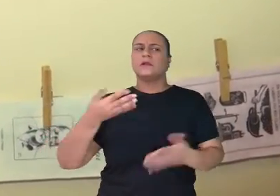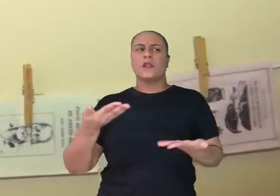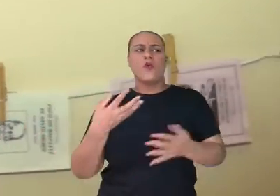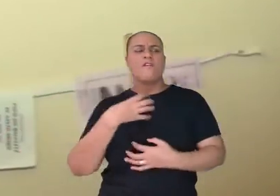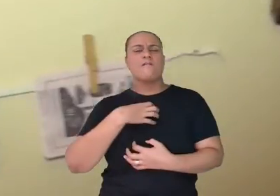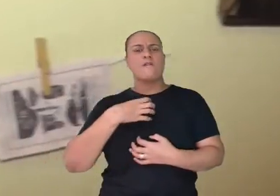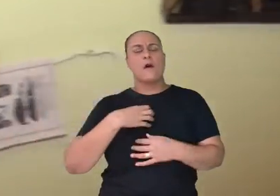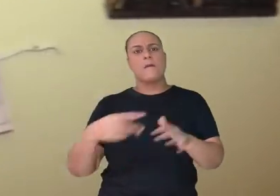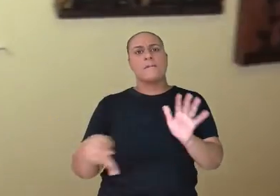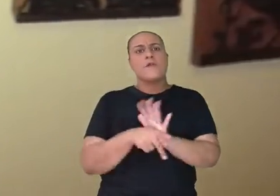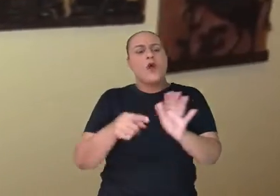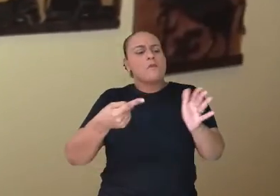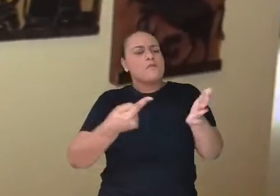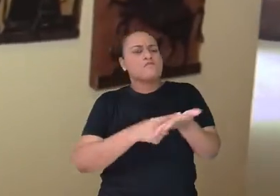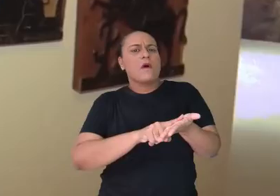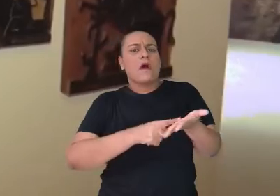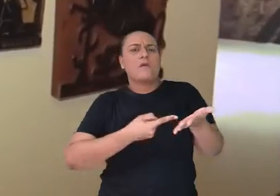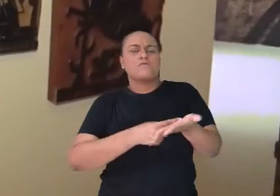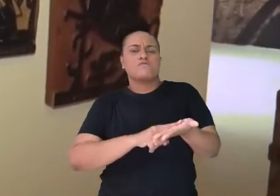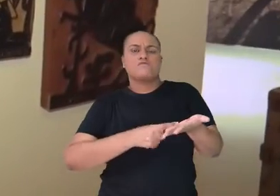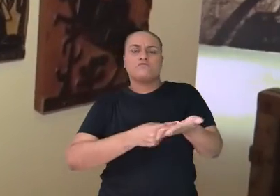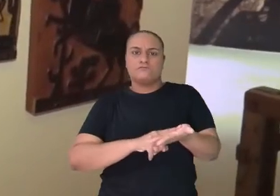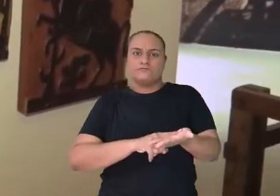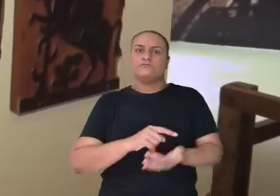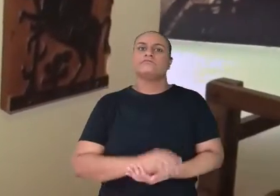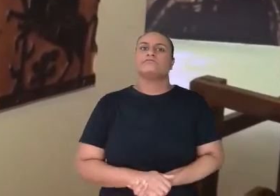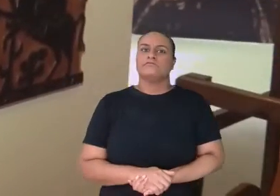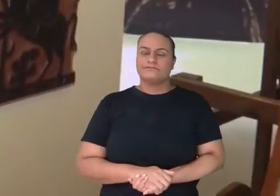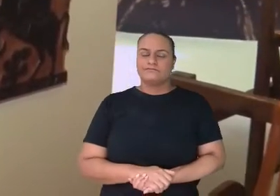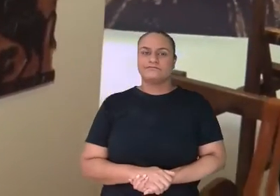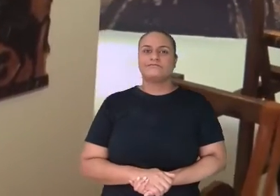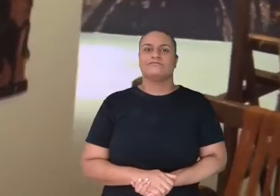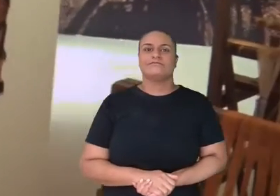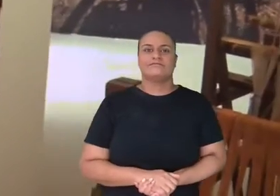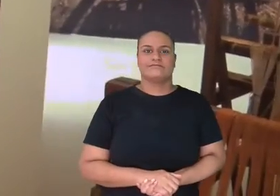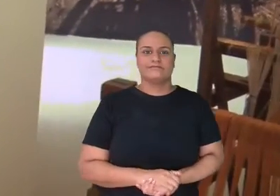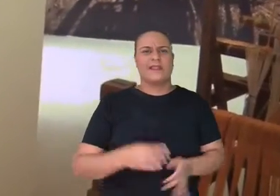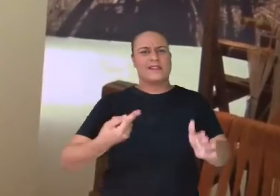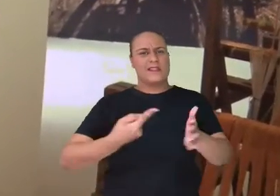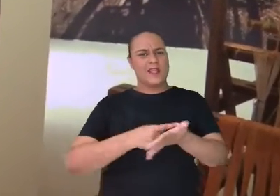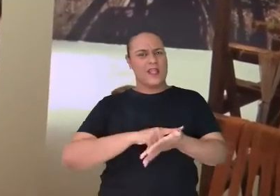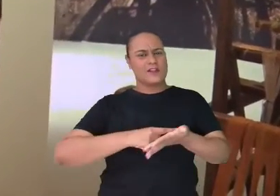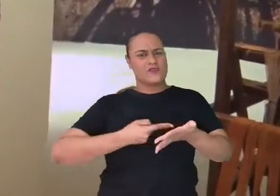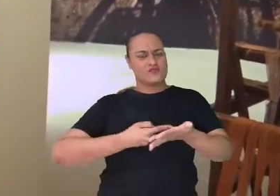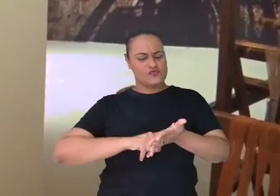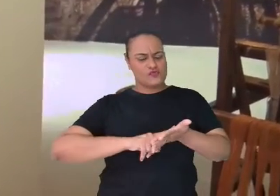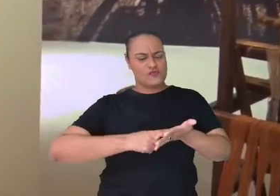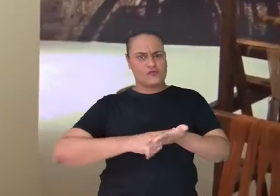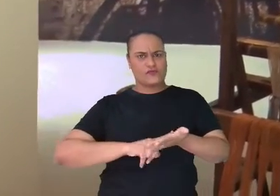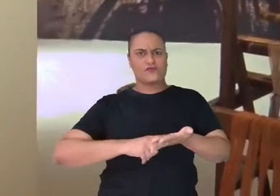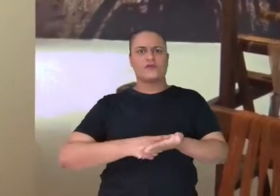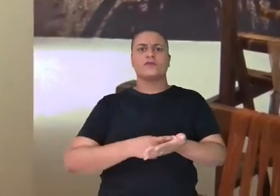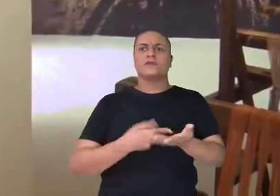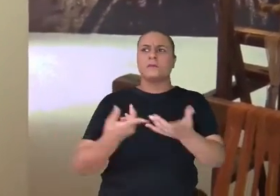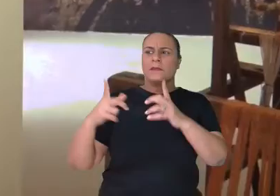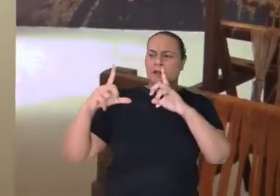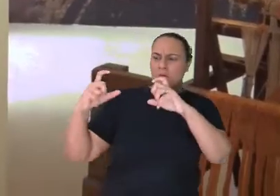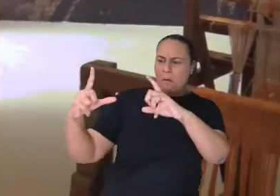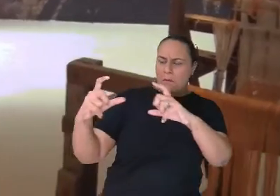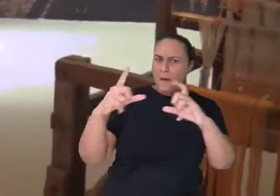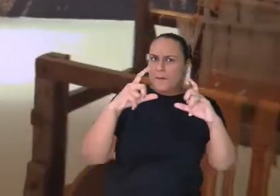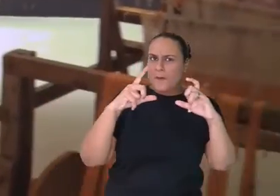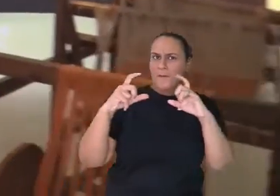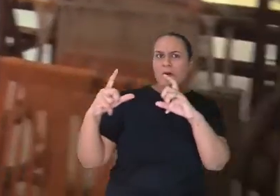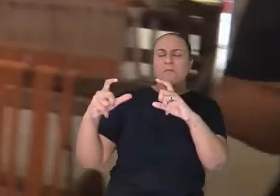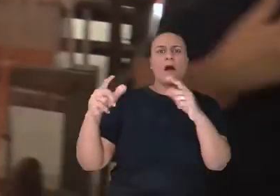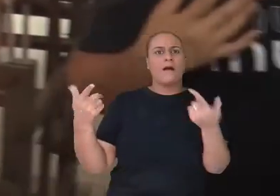produção de xilogravuras. Data Borges existe, né? Mas a gente já vê hoje a xilogravura com material gráfico, com fotografia, né?